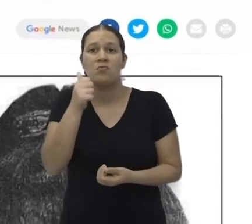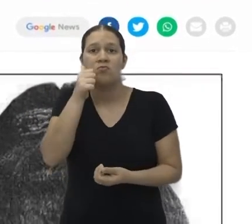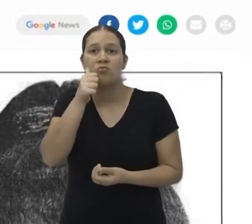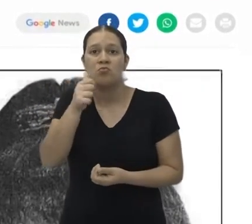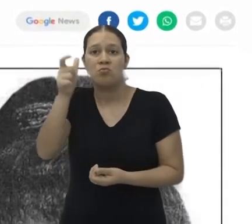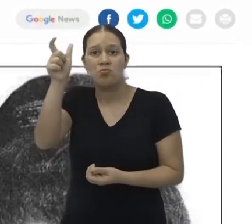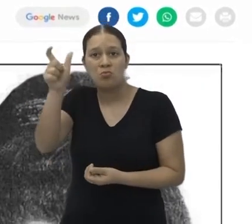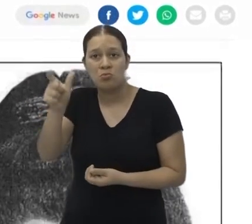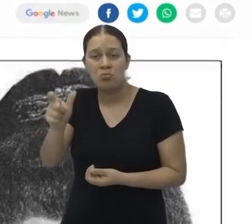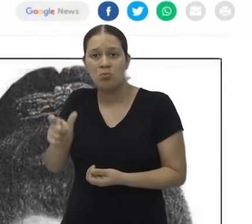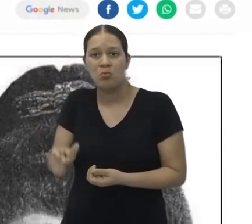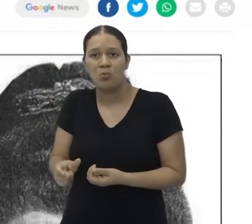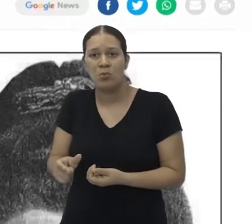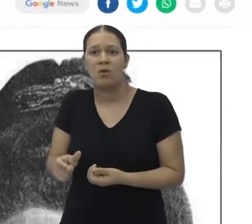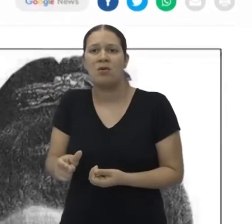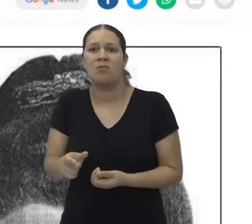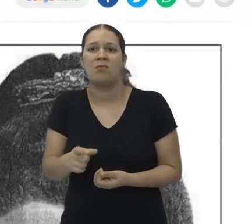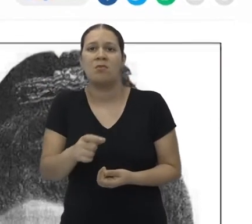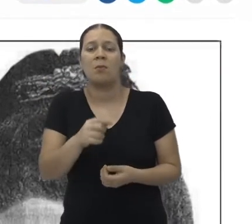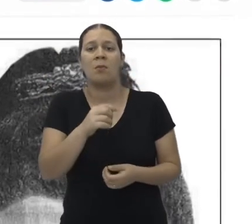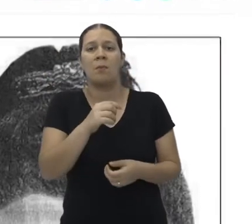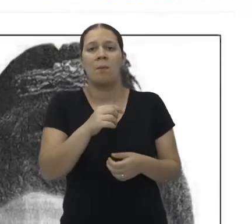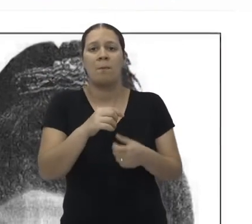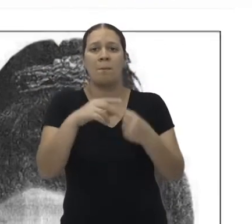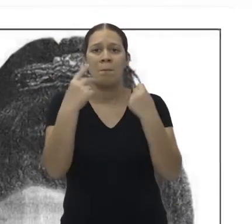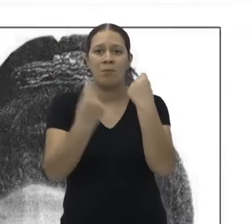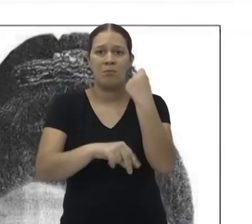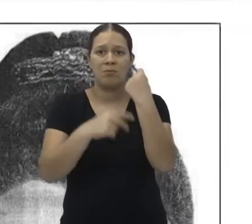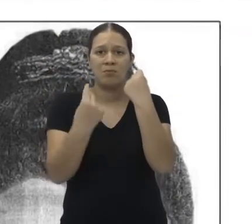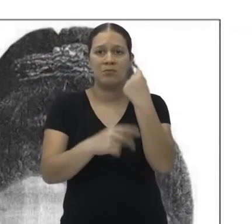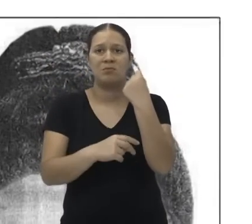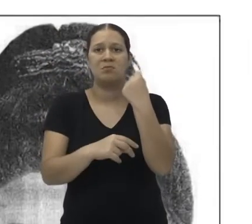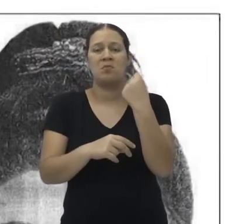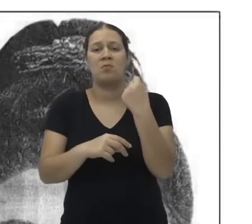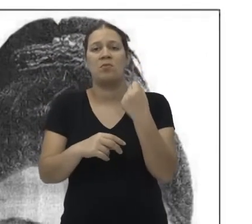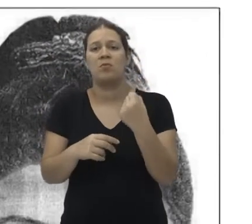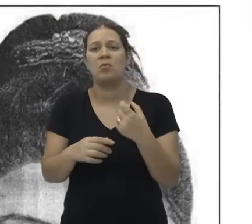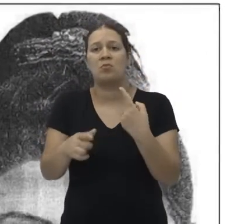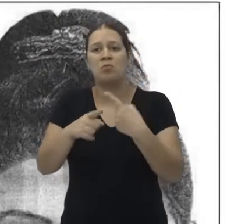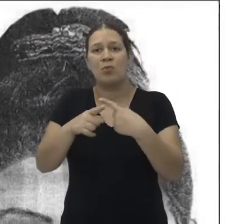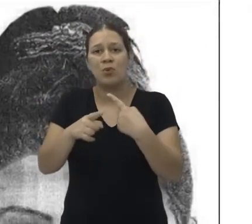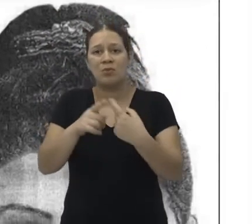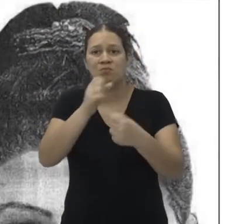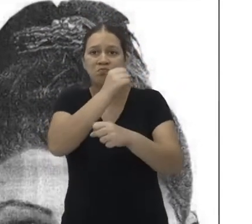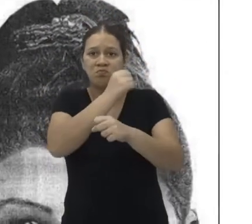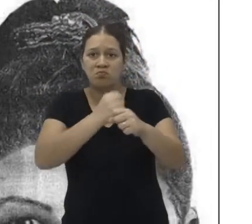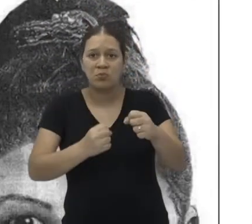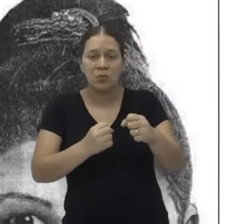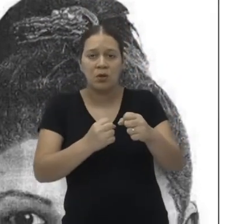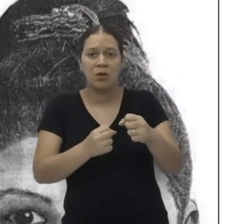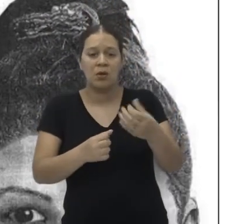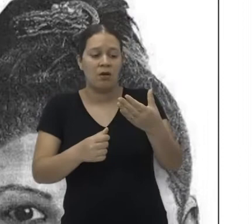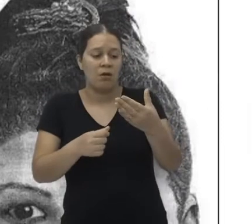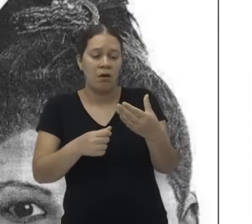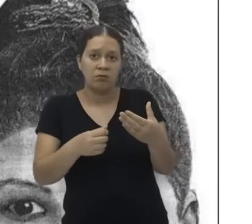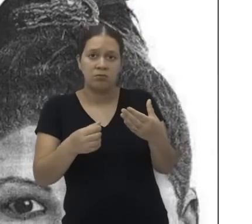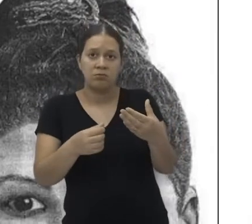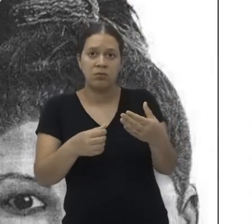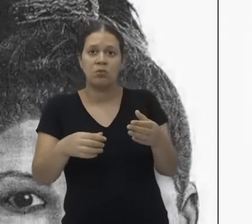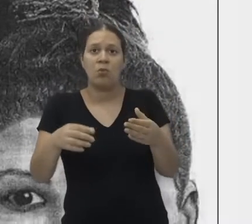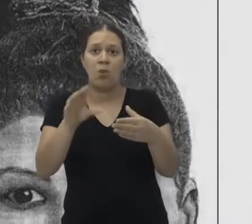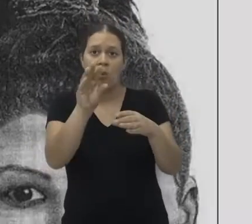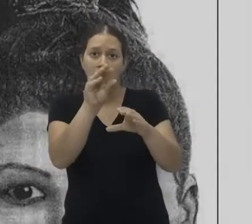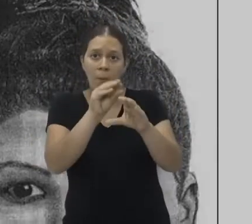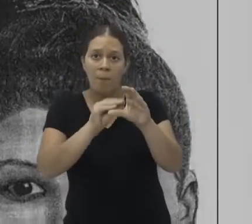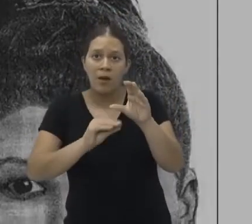mulher inocente foi linchada no Brasil por causa de um boato de magia negra na sua cidade. Os assassinos receberam um